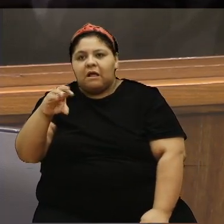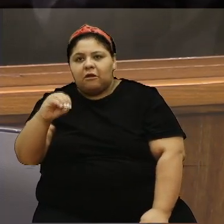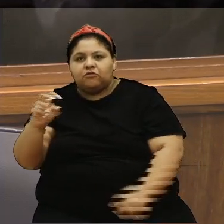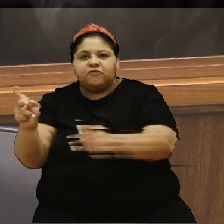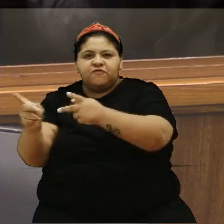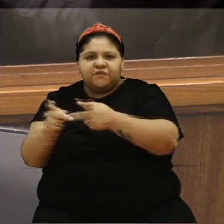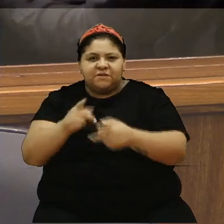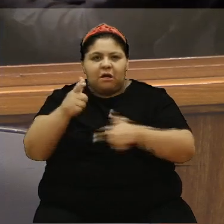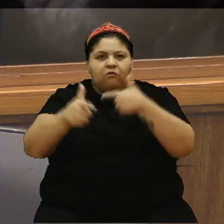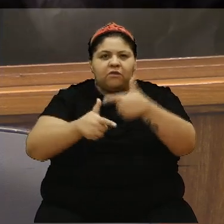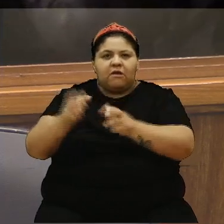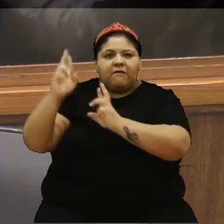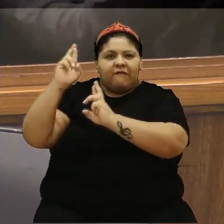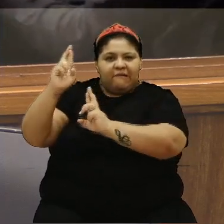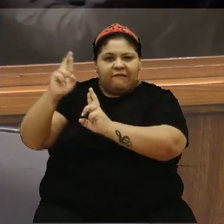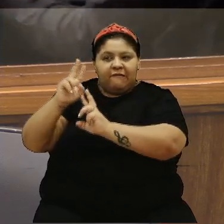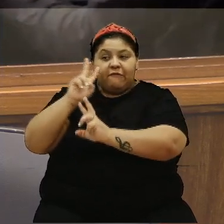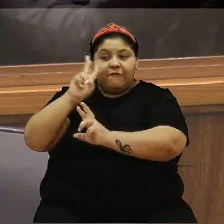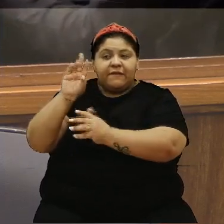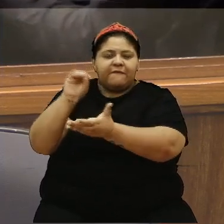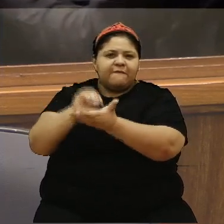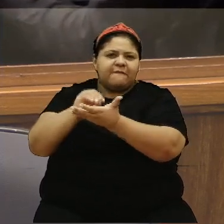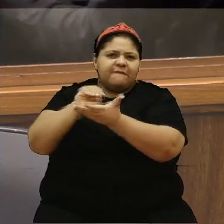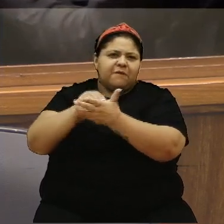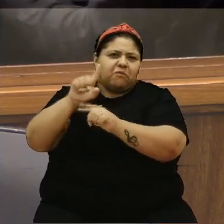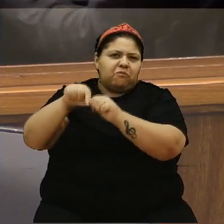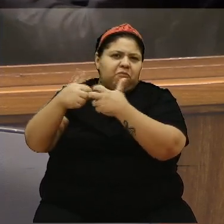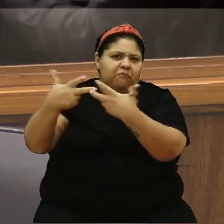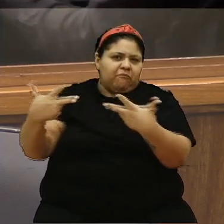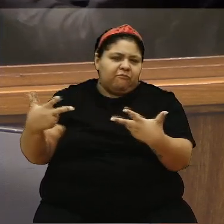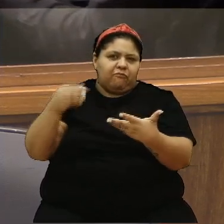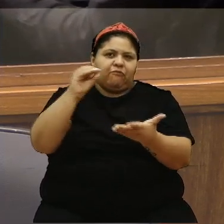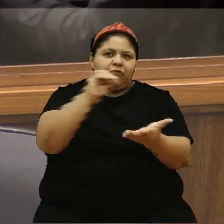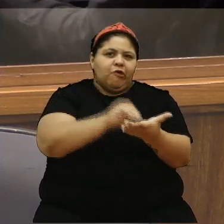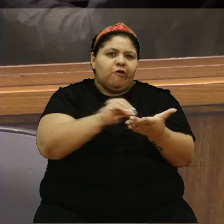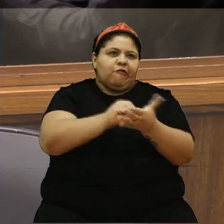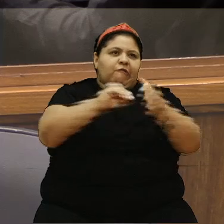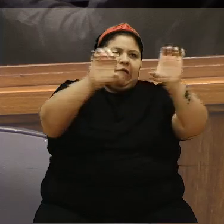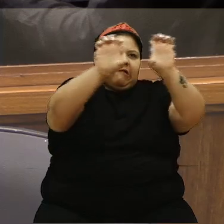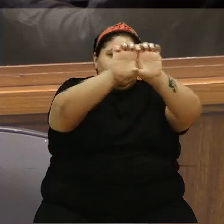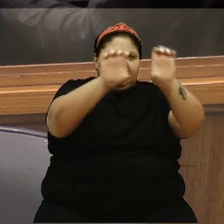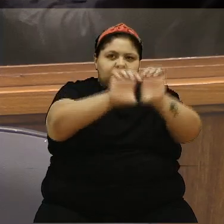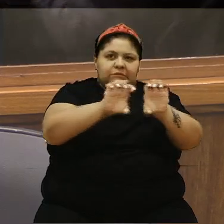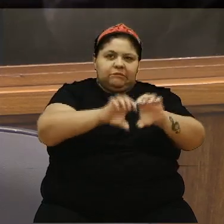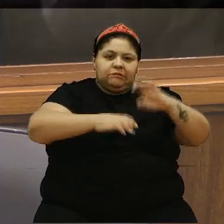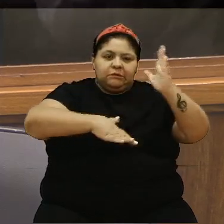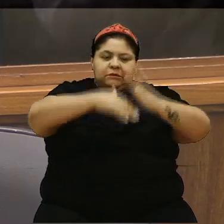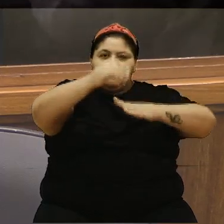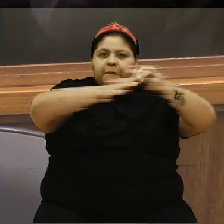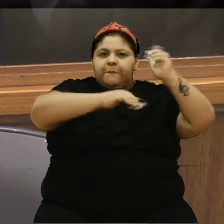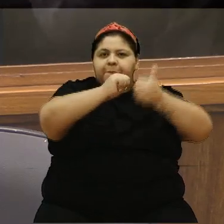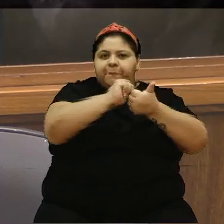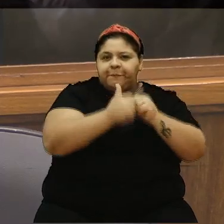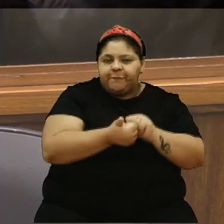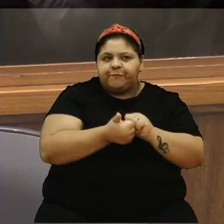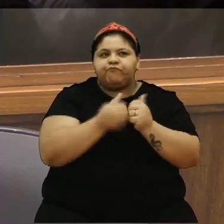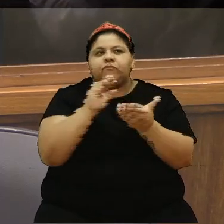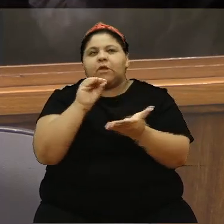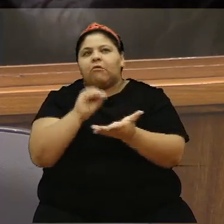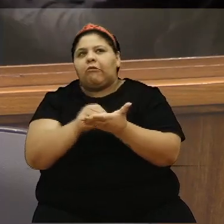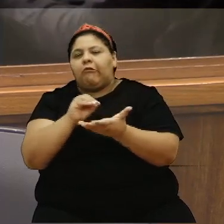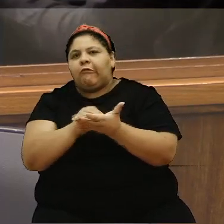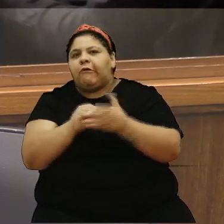vê que faltam muitas coisas. Falta estrutura para a prática de esporte,